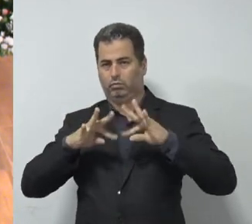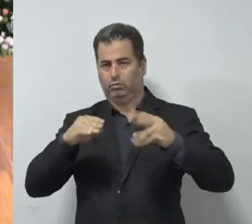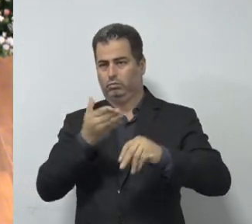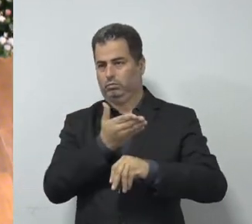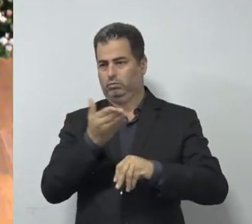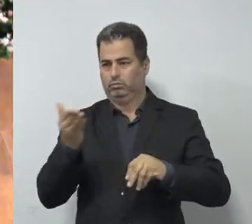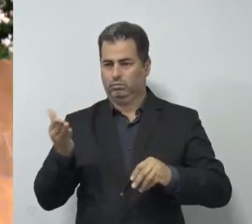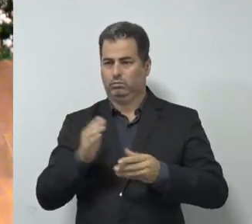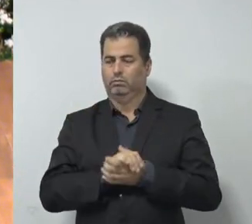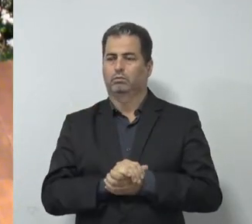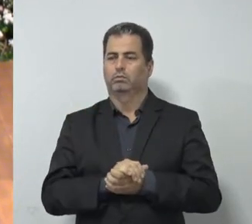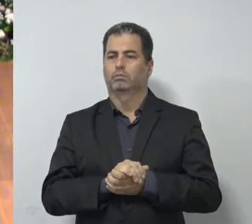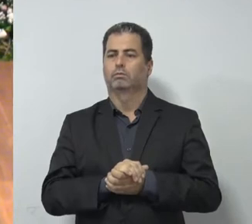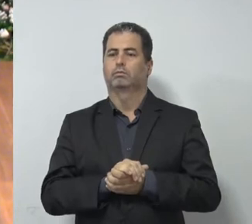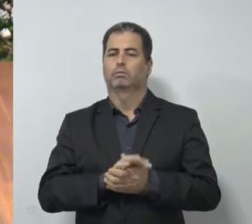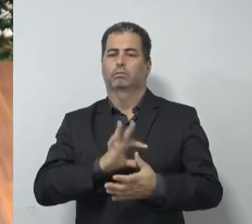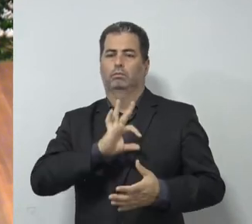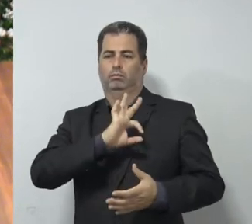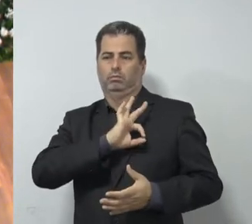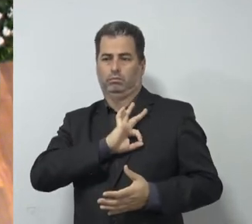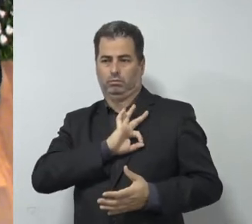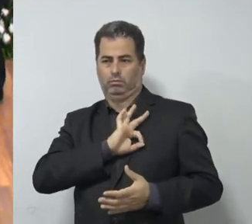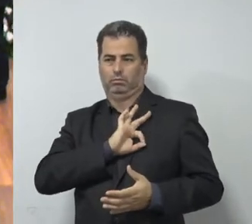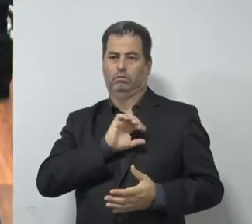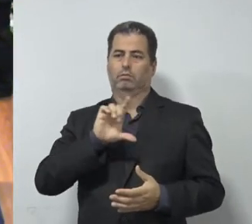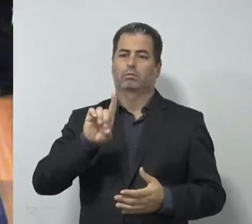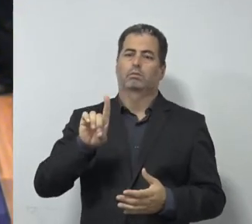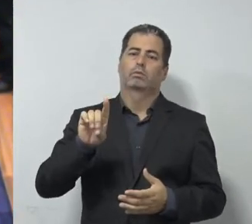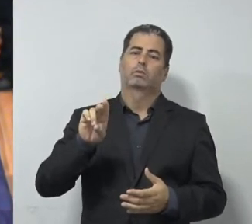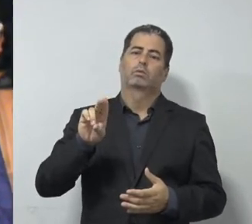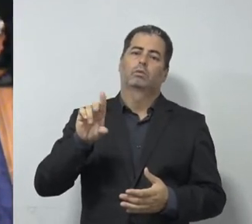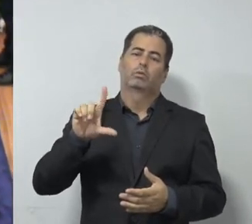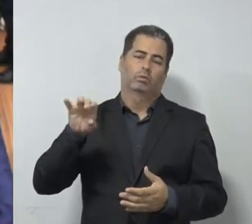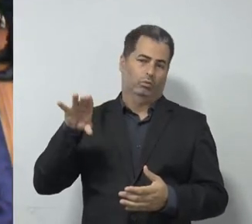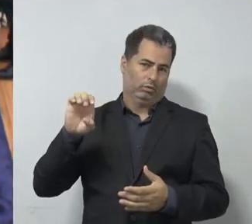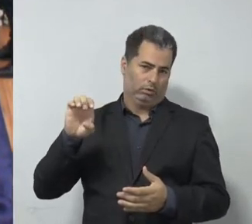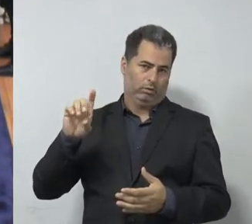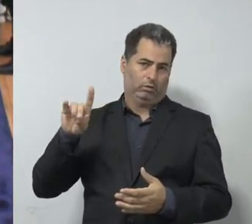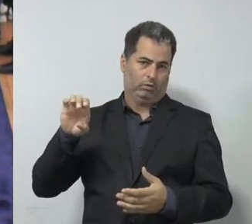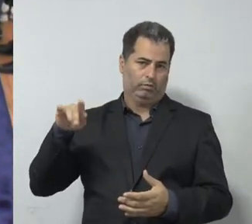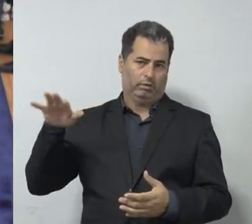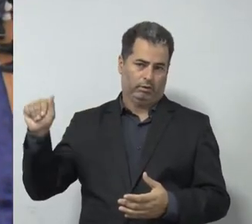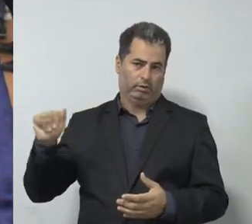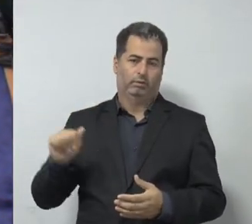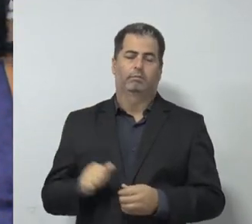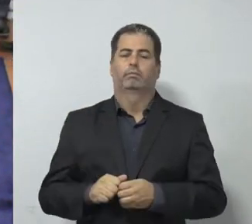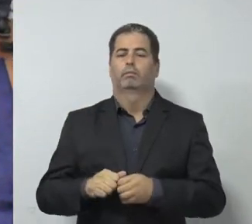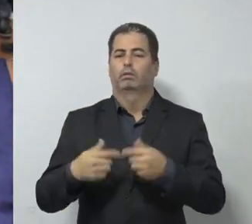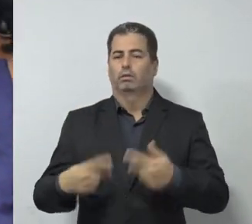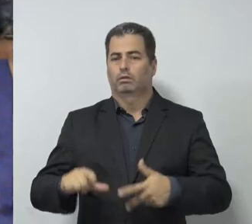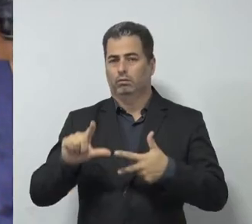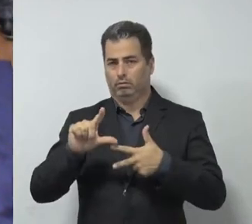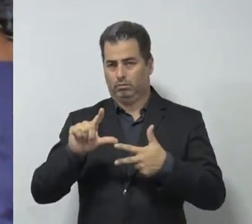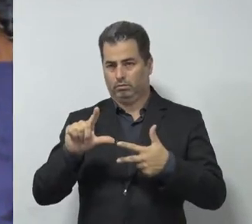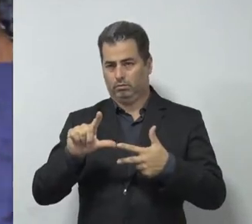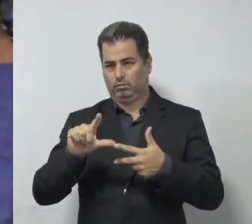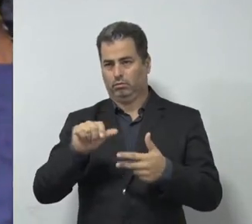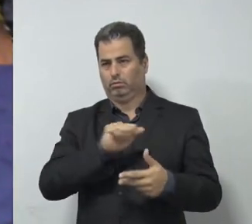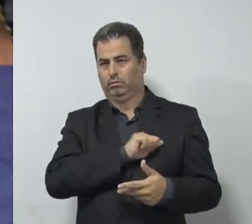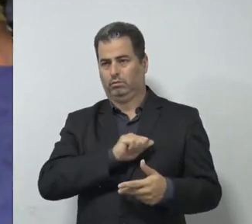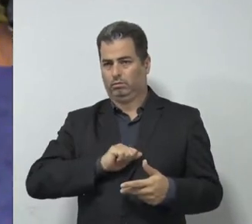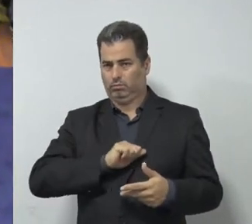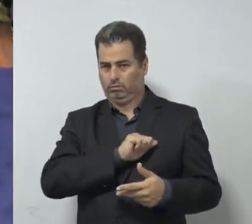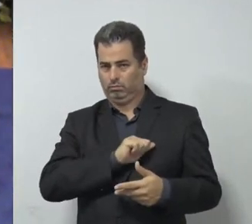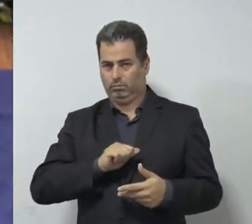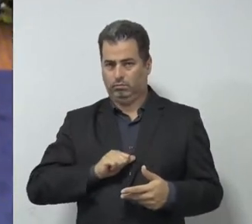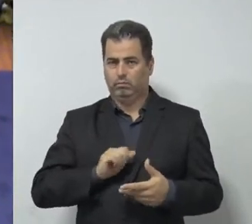vocês. Medalha Dulce de Faria. A Câmara Municipal de Anápolis, por meio da Resolução 007,